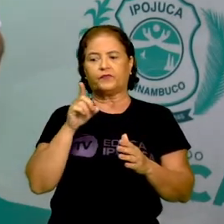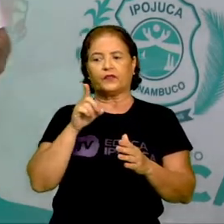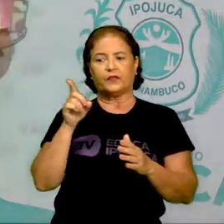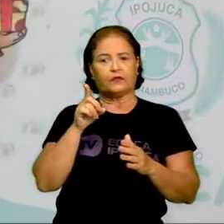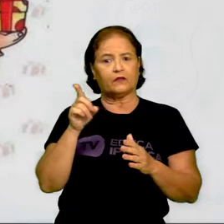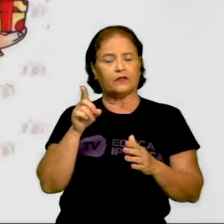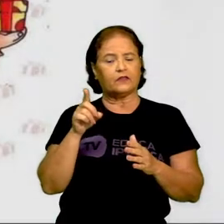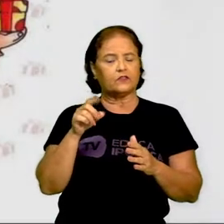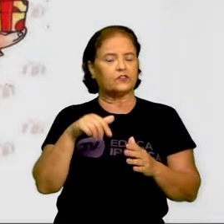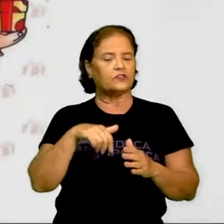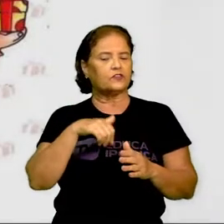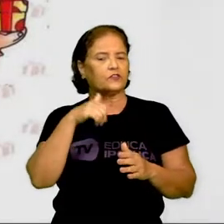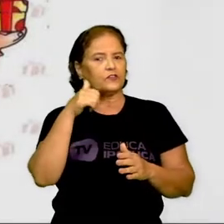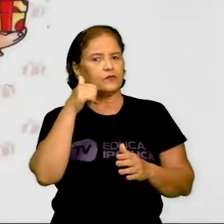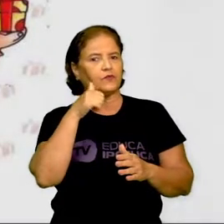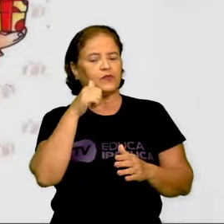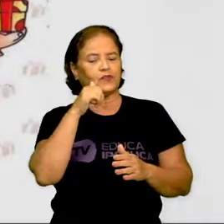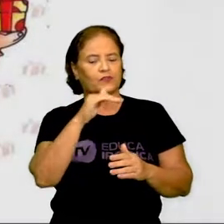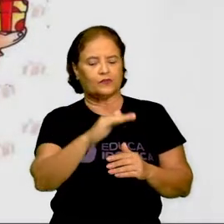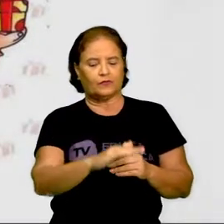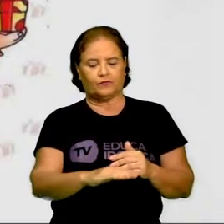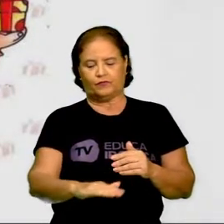ela é o quê? Pequena.